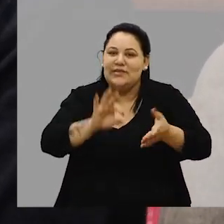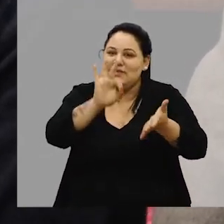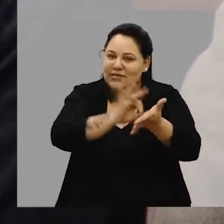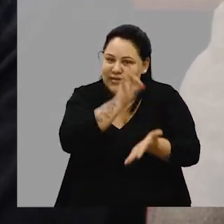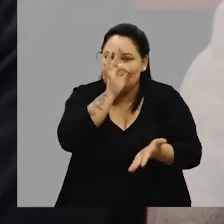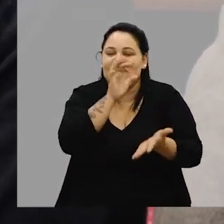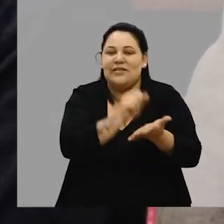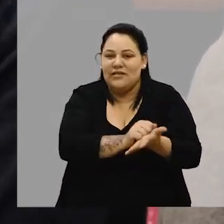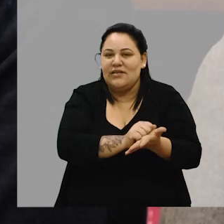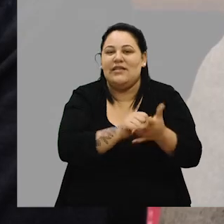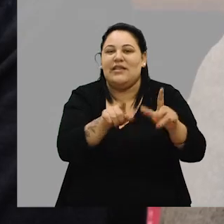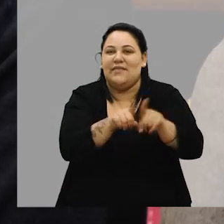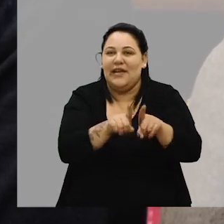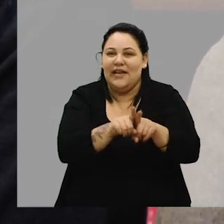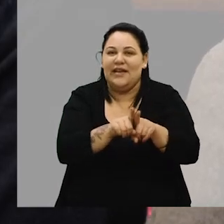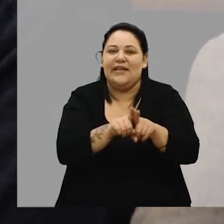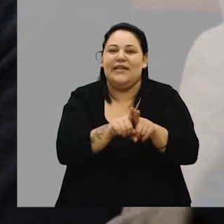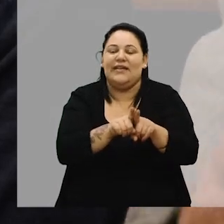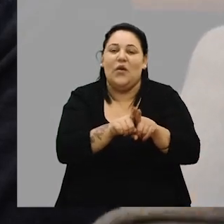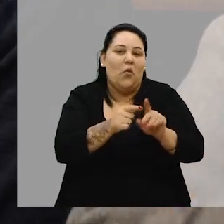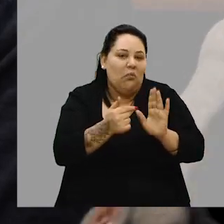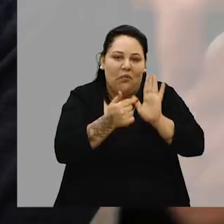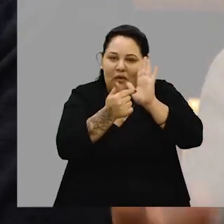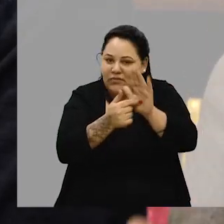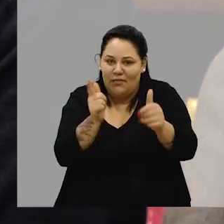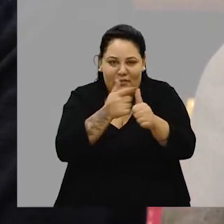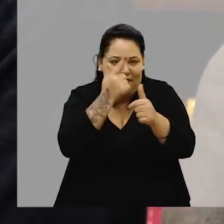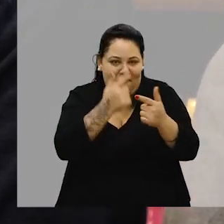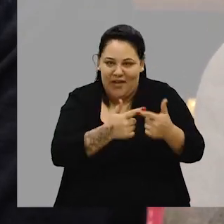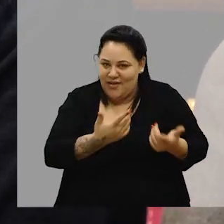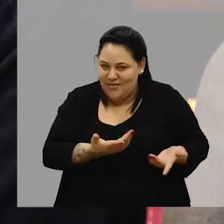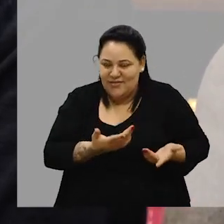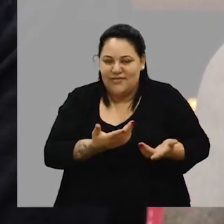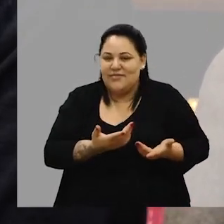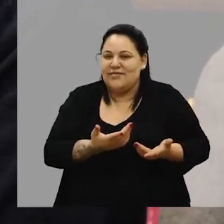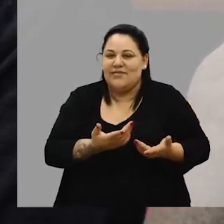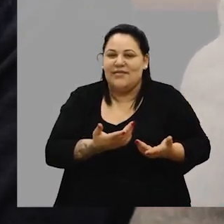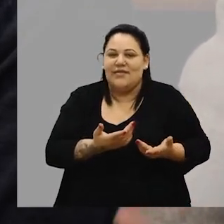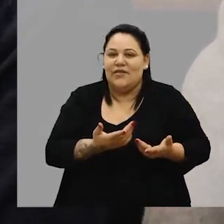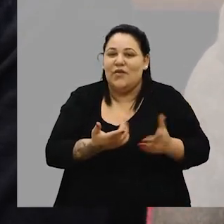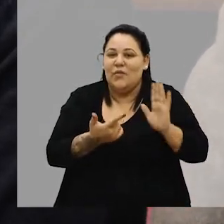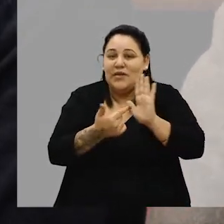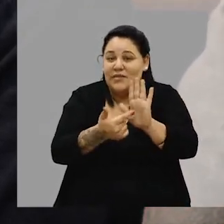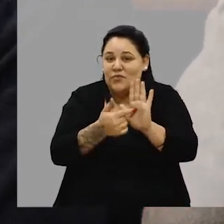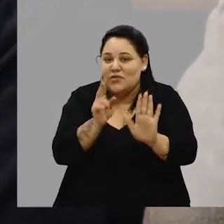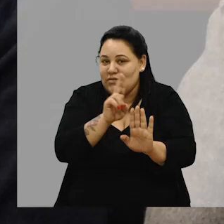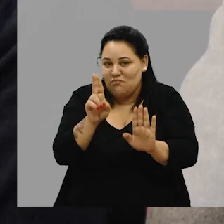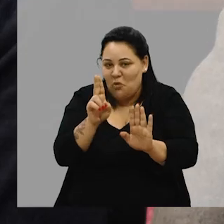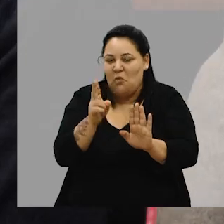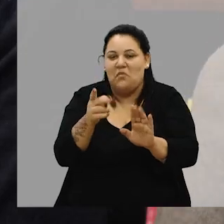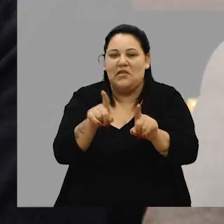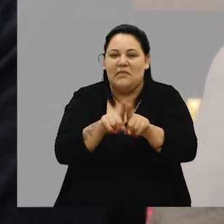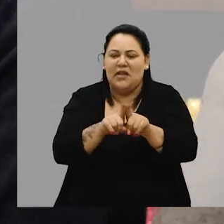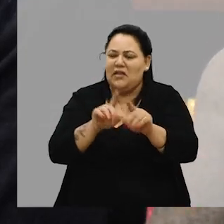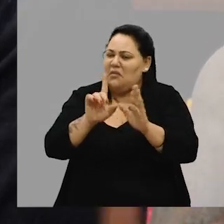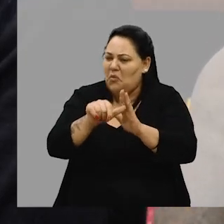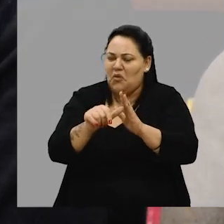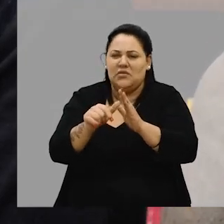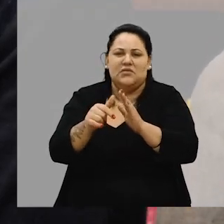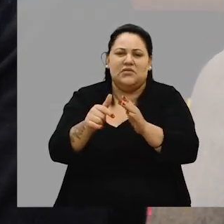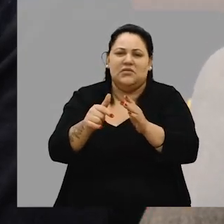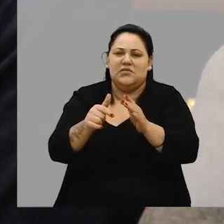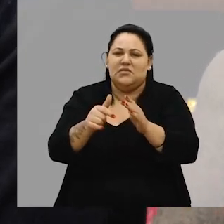concursos que muita gente se lança ali, nesses concursos, aparecem pela primeira vez, se fazem conhecer, né? E depois,